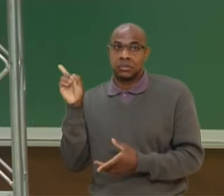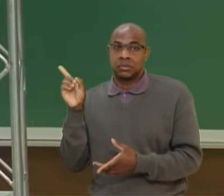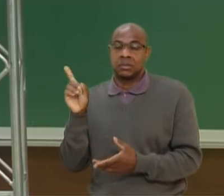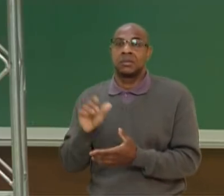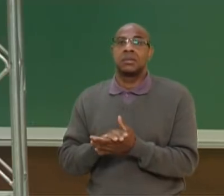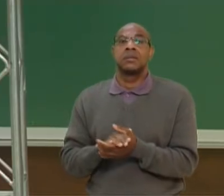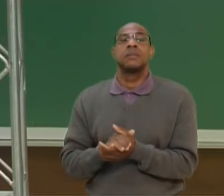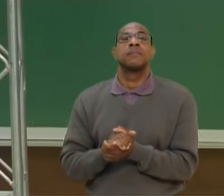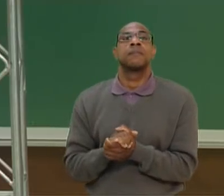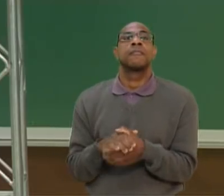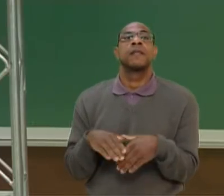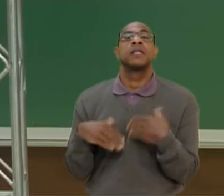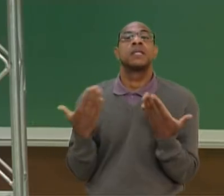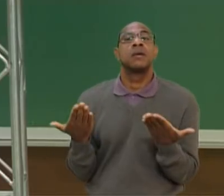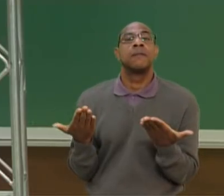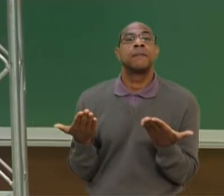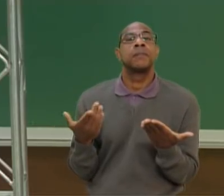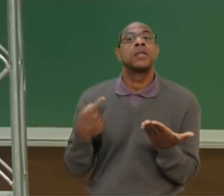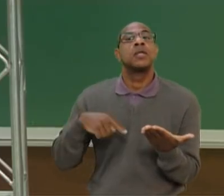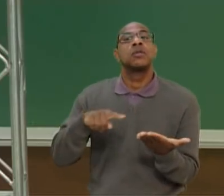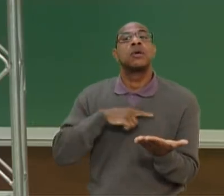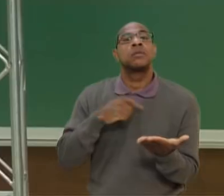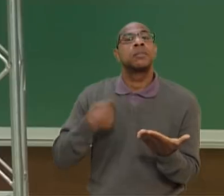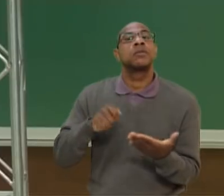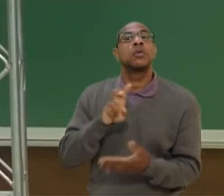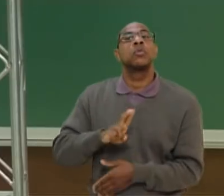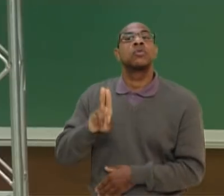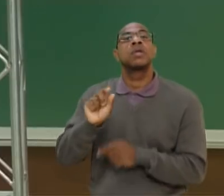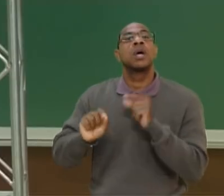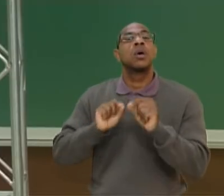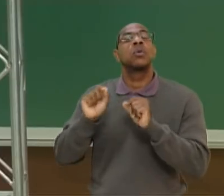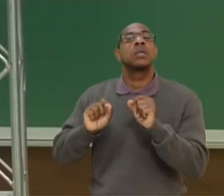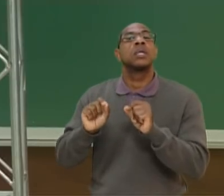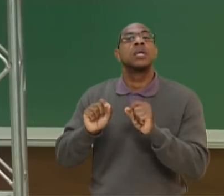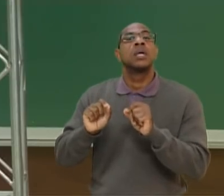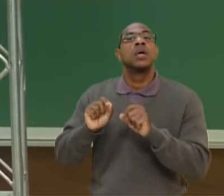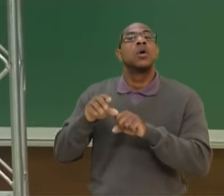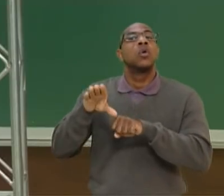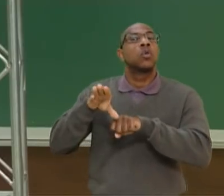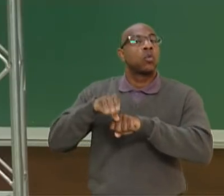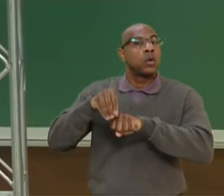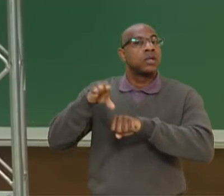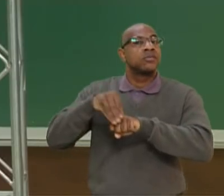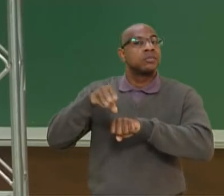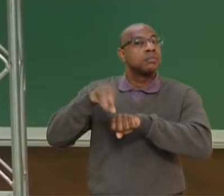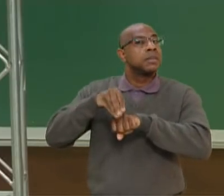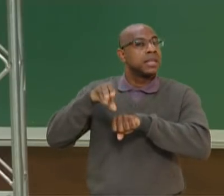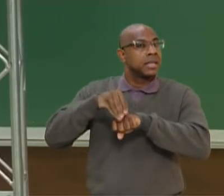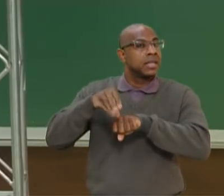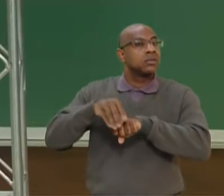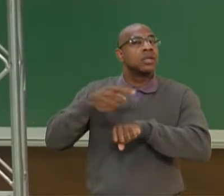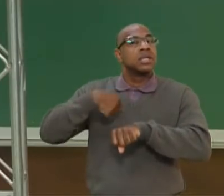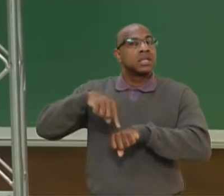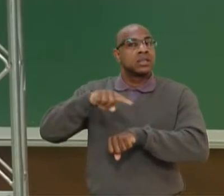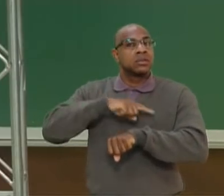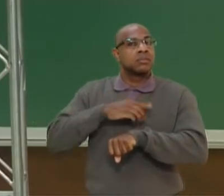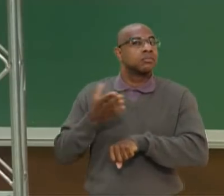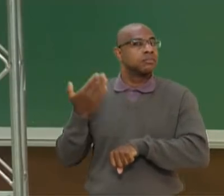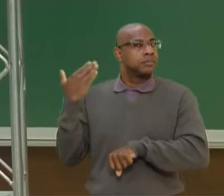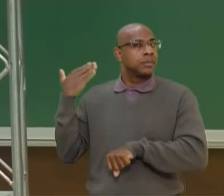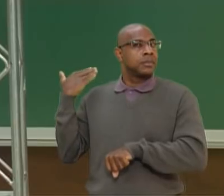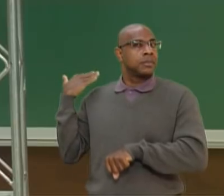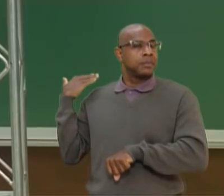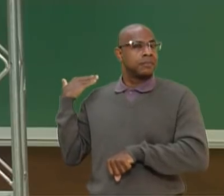seno e cosseno. Então, daí a gente vai ter que utilizar aqueles conhecimentos que a gente teve lá dos outros